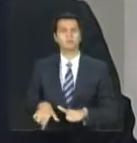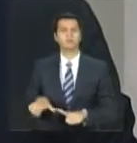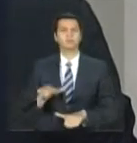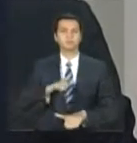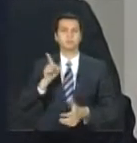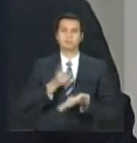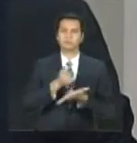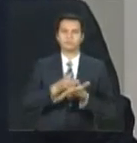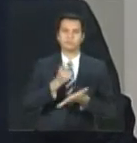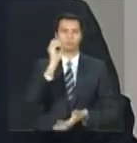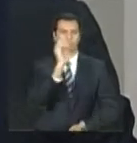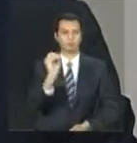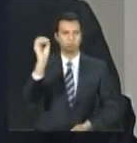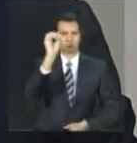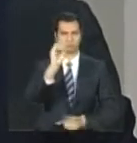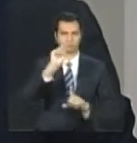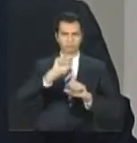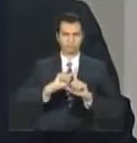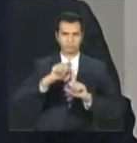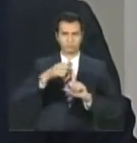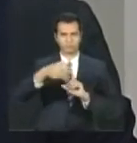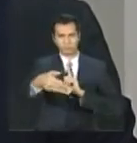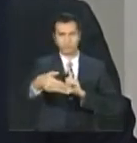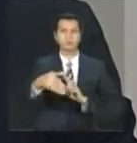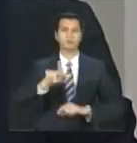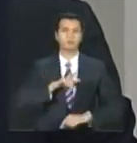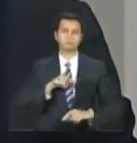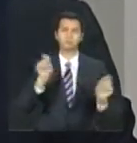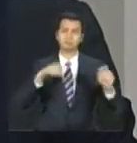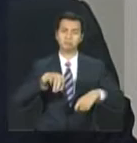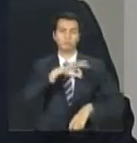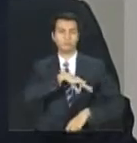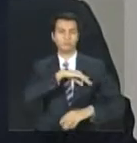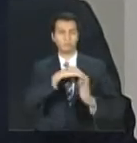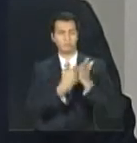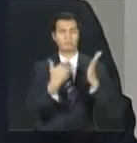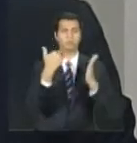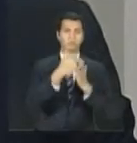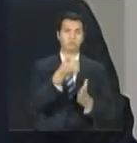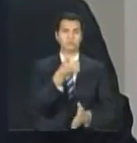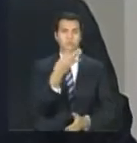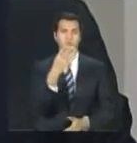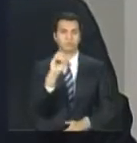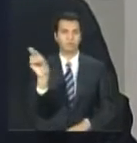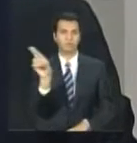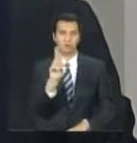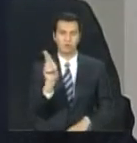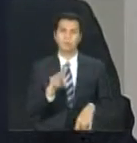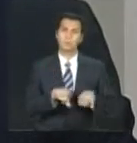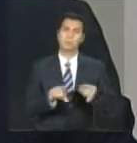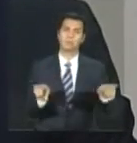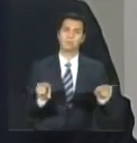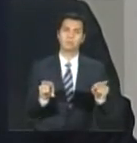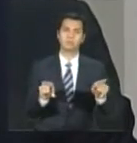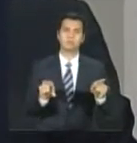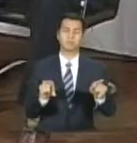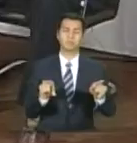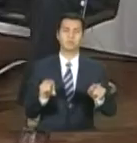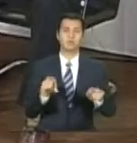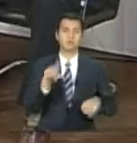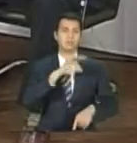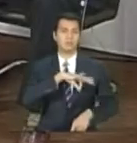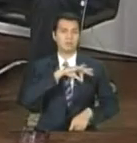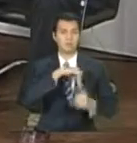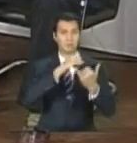em outubro deste ano. Então ele pode, de fato, ter uma renda superior a R$ 140 nesse período, mas ela não pode ser superior a meio salário